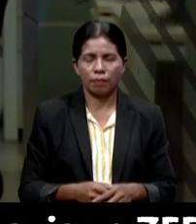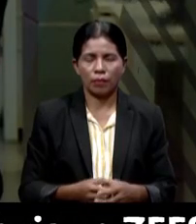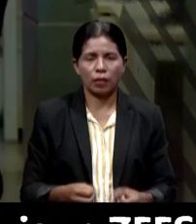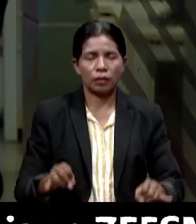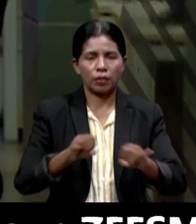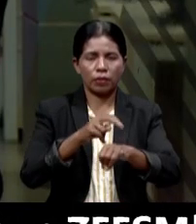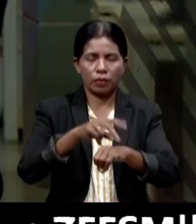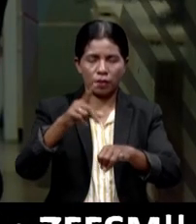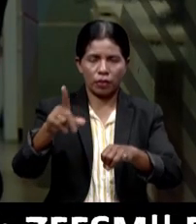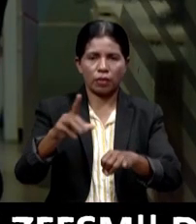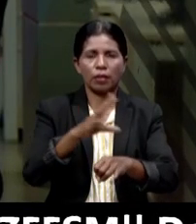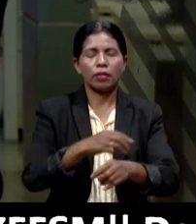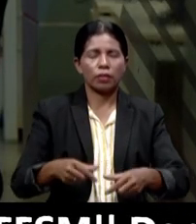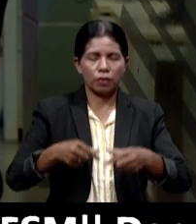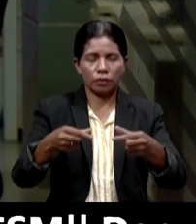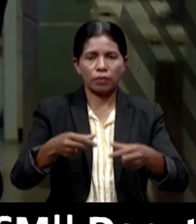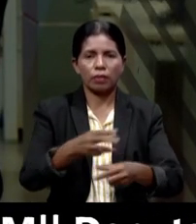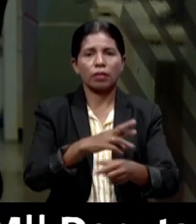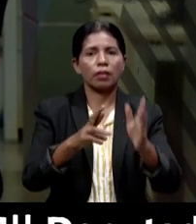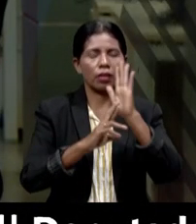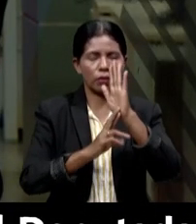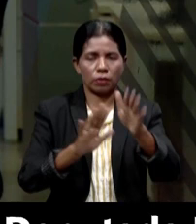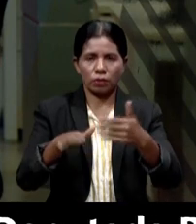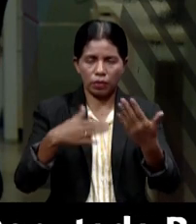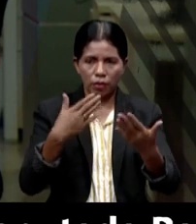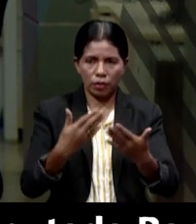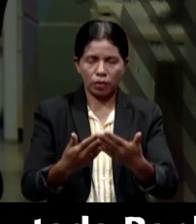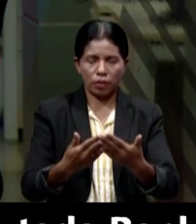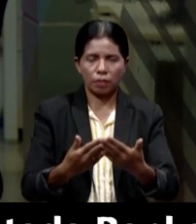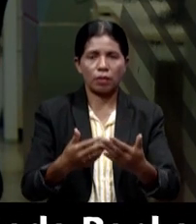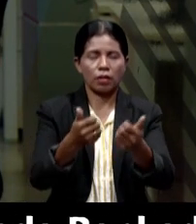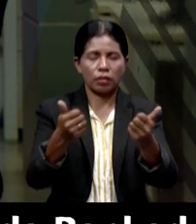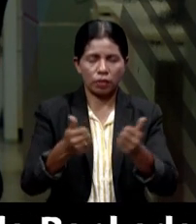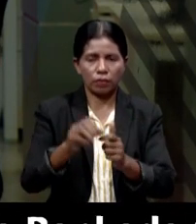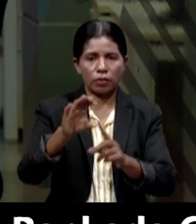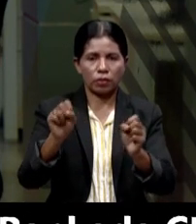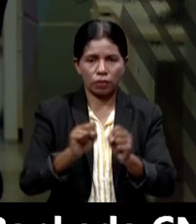Instituto Nasional Estatística se fofila relatório censo suku ba autoridade local Sirah.